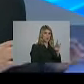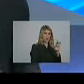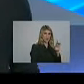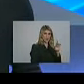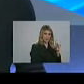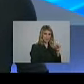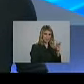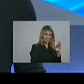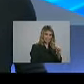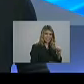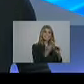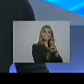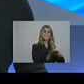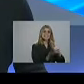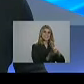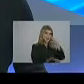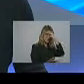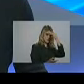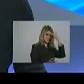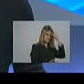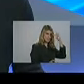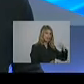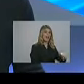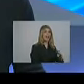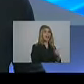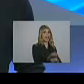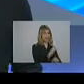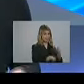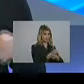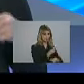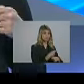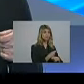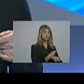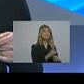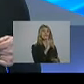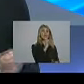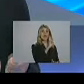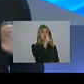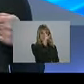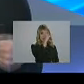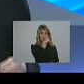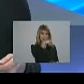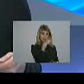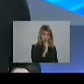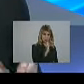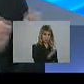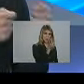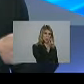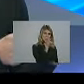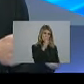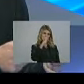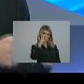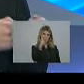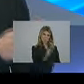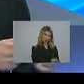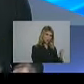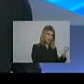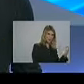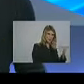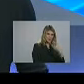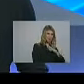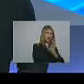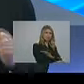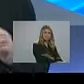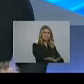gerenciada pela Secretaria Municipal de Administração. Como resultado, foi um preço muito mais baixo do que o cartel estava